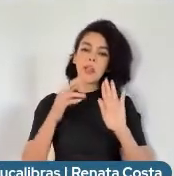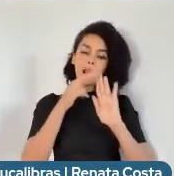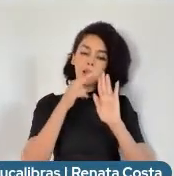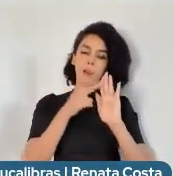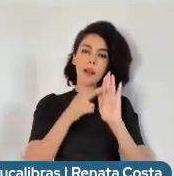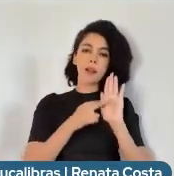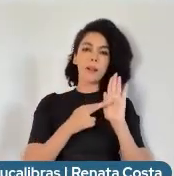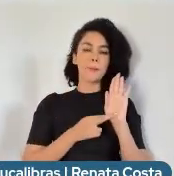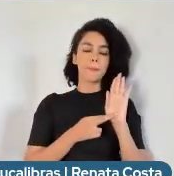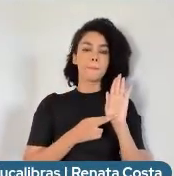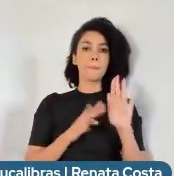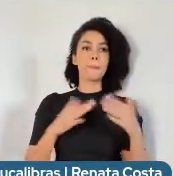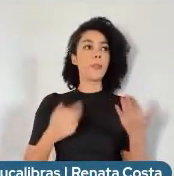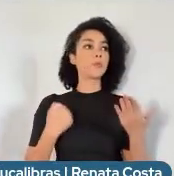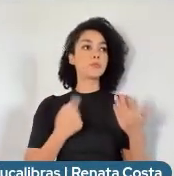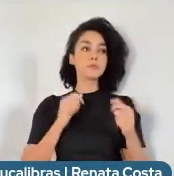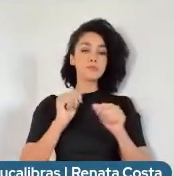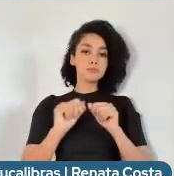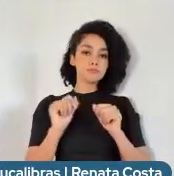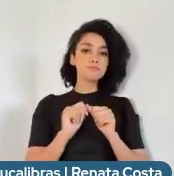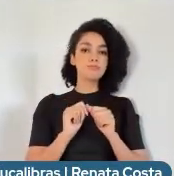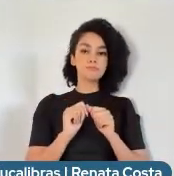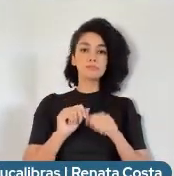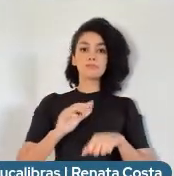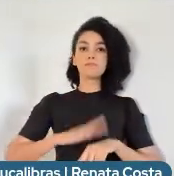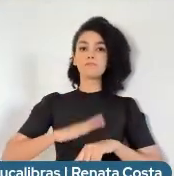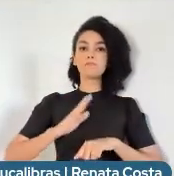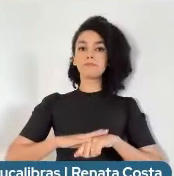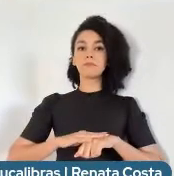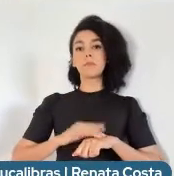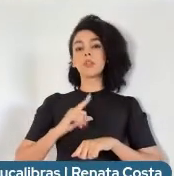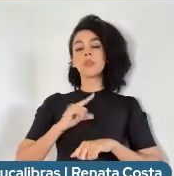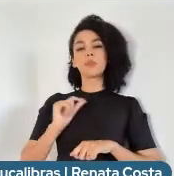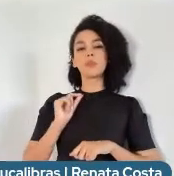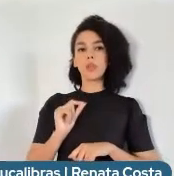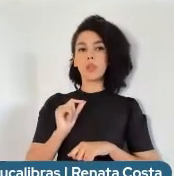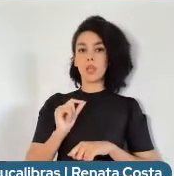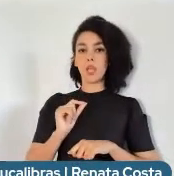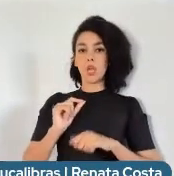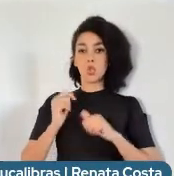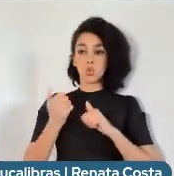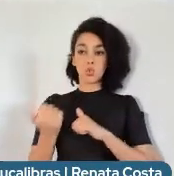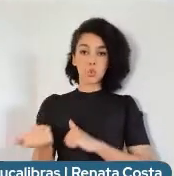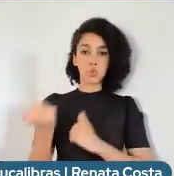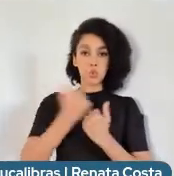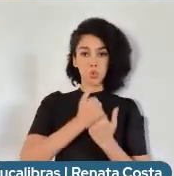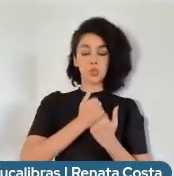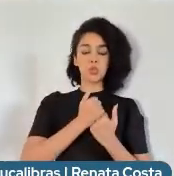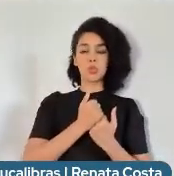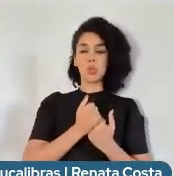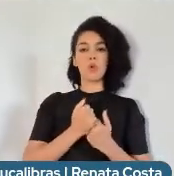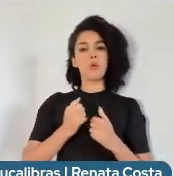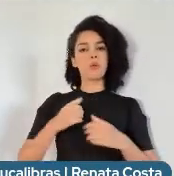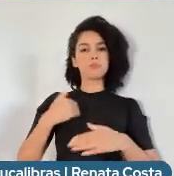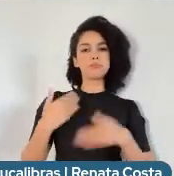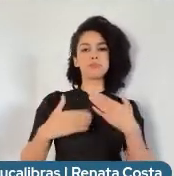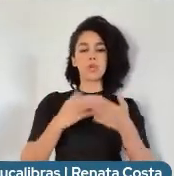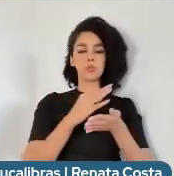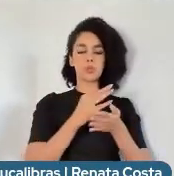regulamentação. Então, nós fizemos, através desse substitutivo que nós apresentamos, né, a construção de um